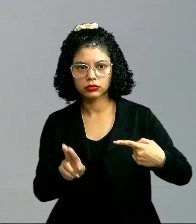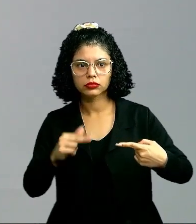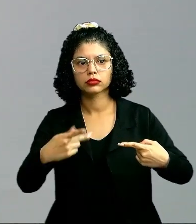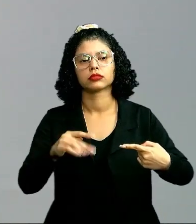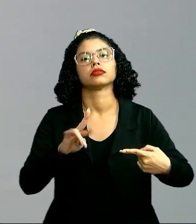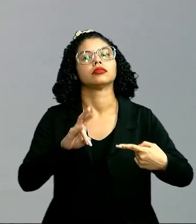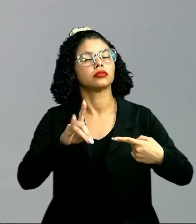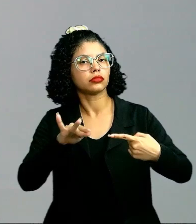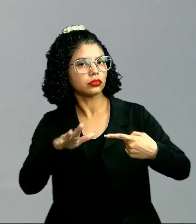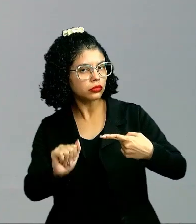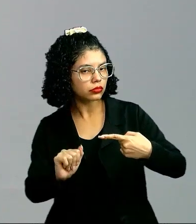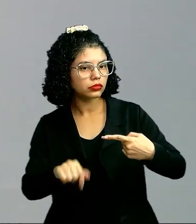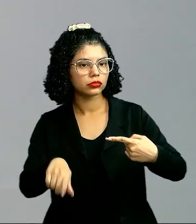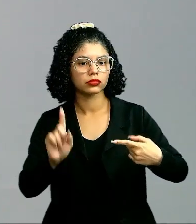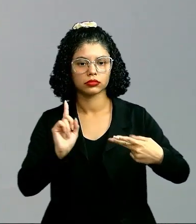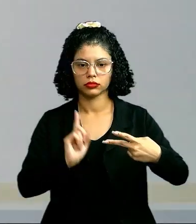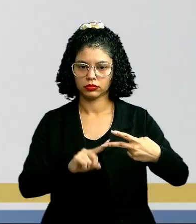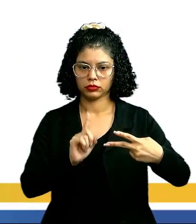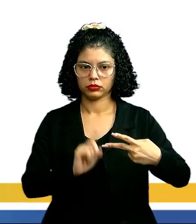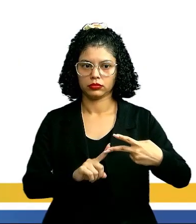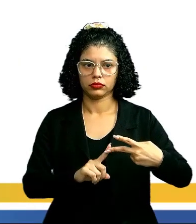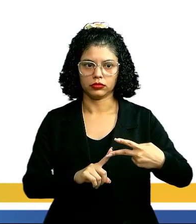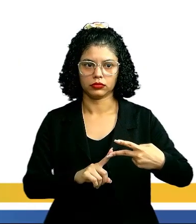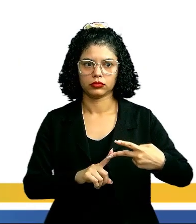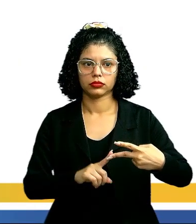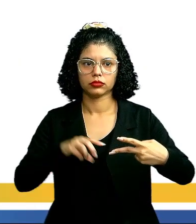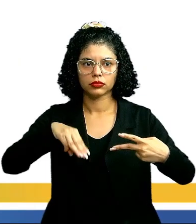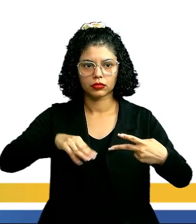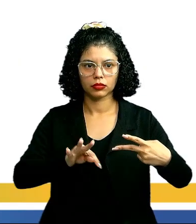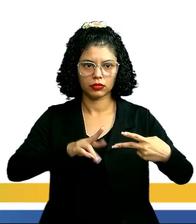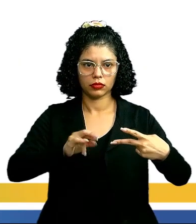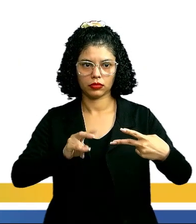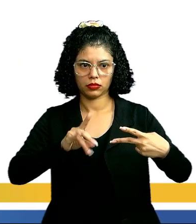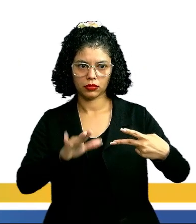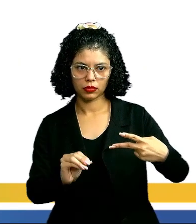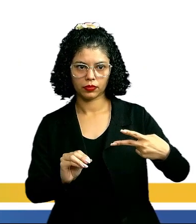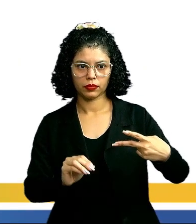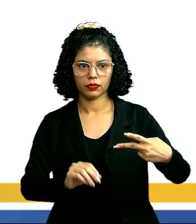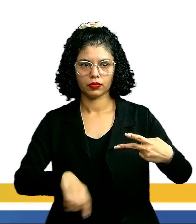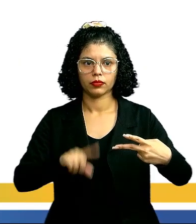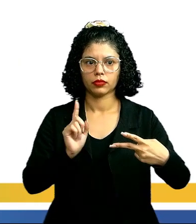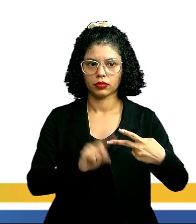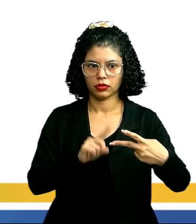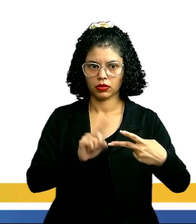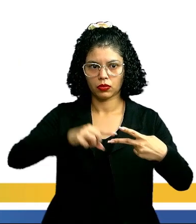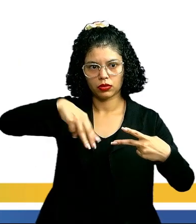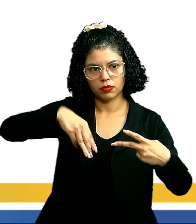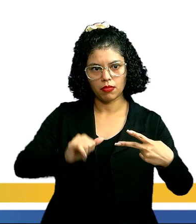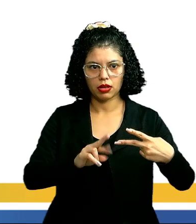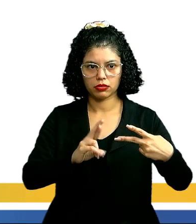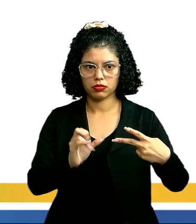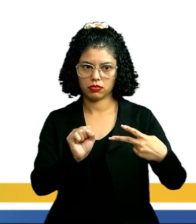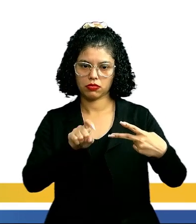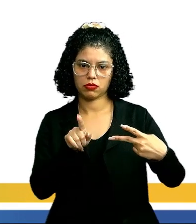de placentários. São os metatérios, que são